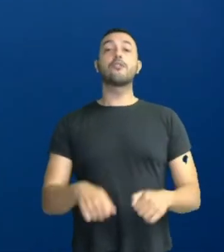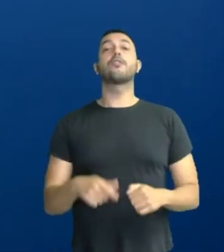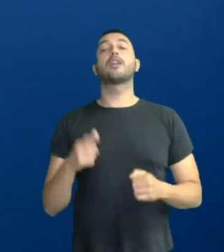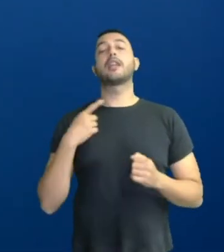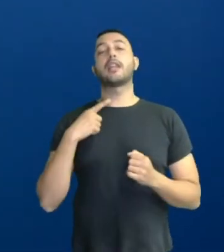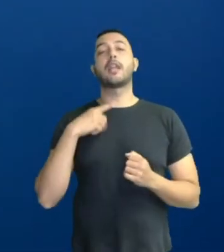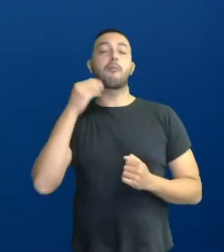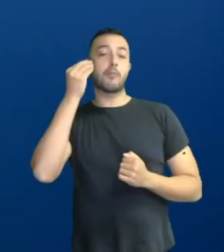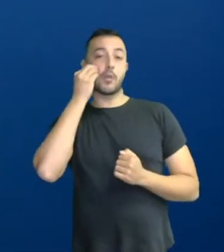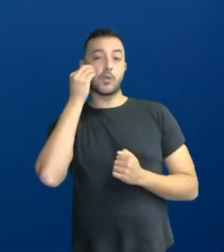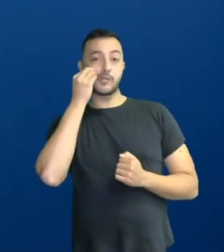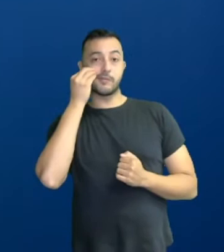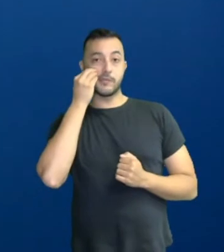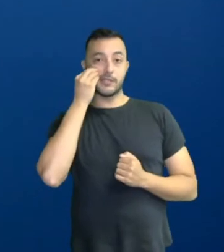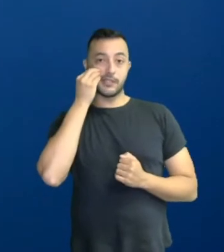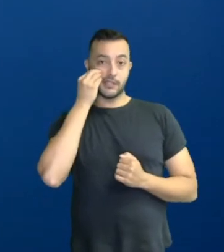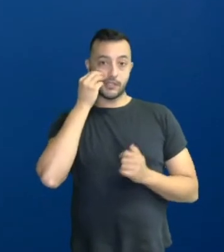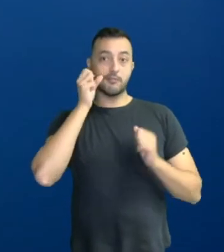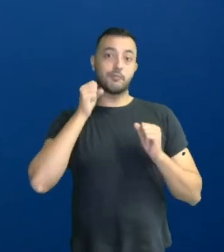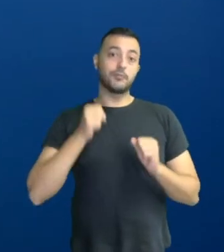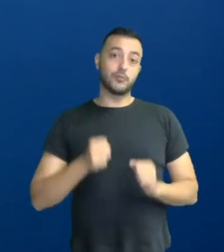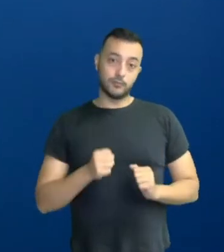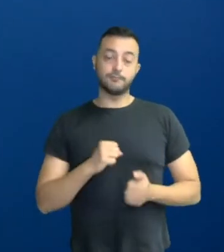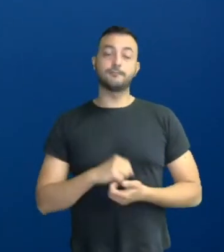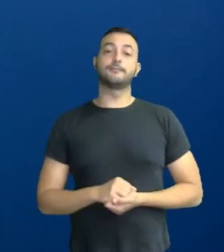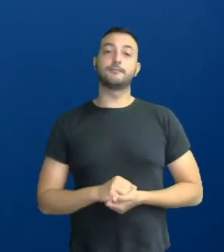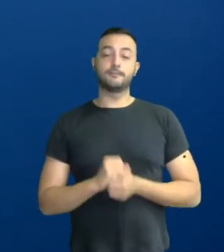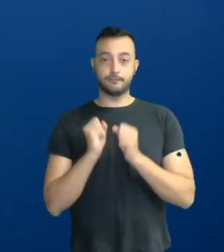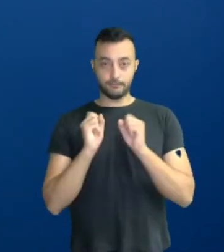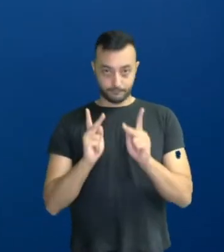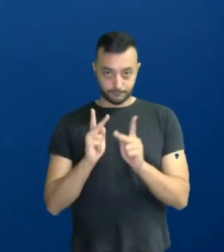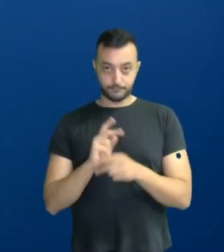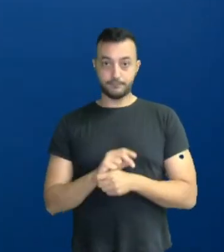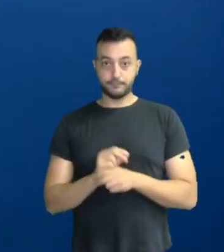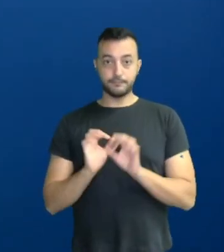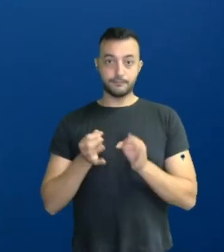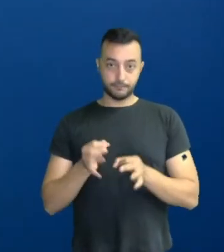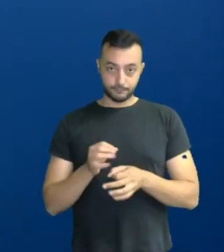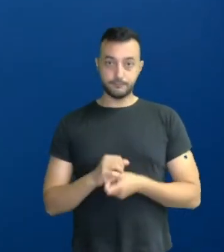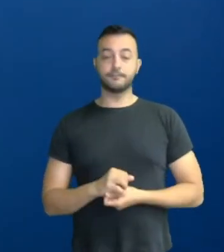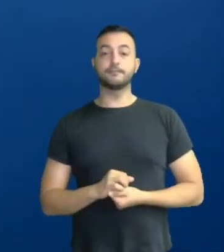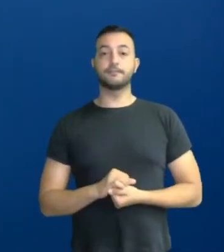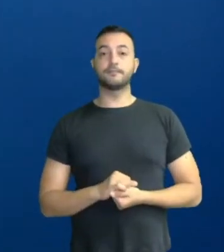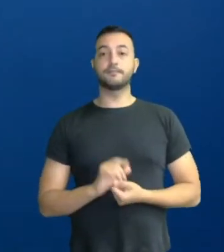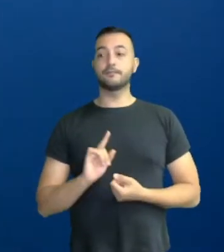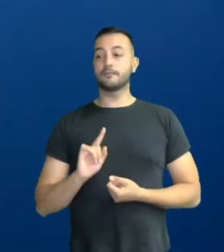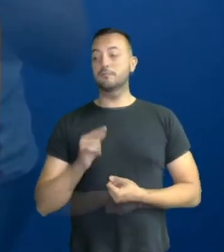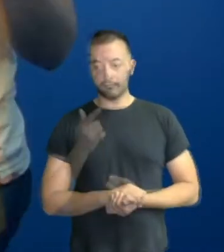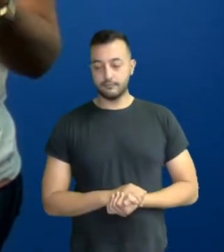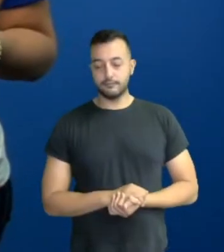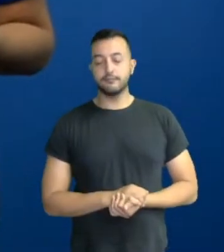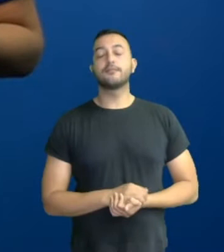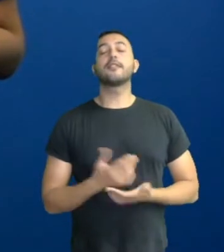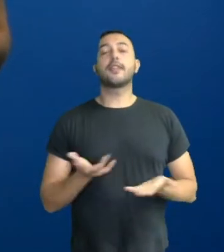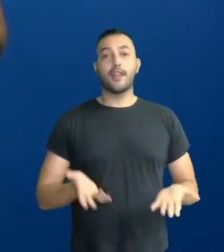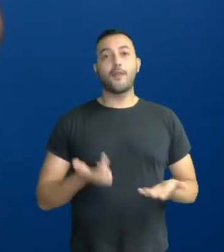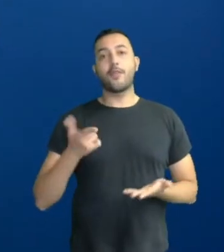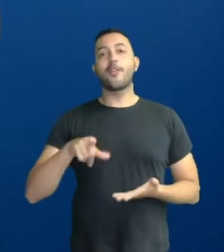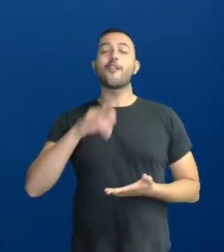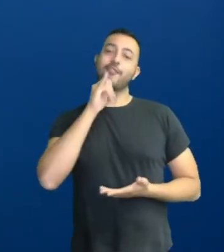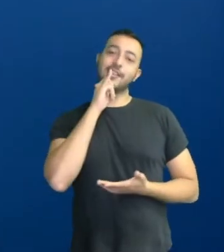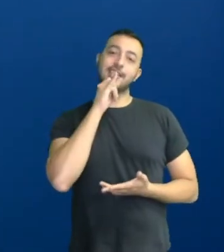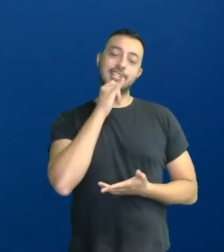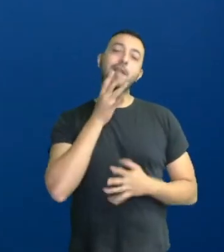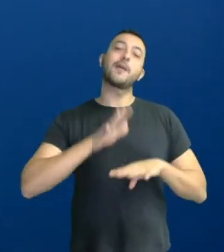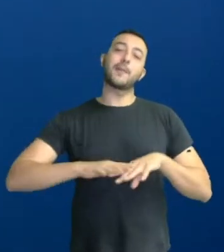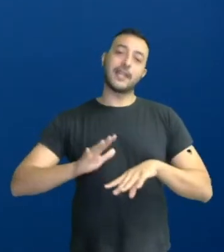as possibilidades possíveis. Ok? Certinho? Próximo exemplo. Mais um exemplo que é